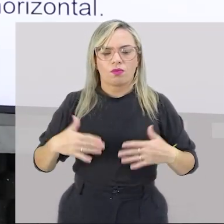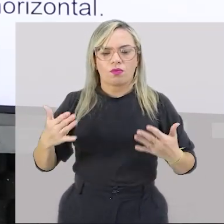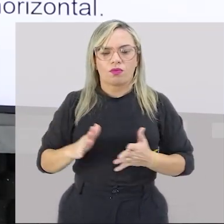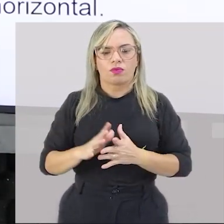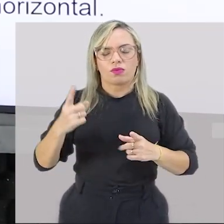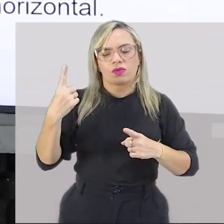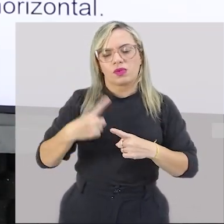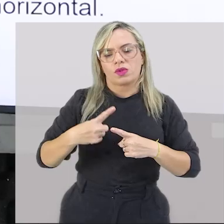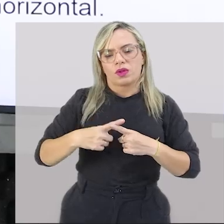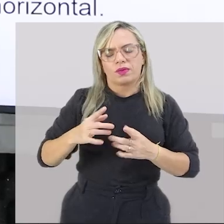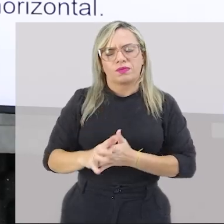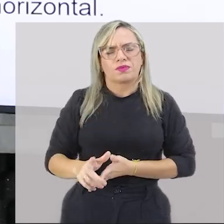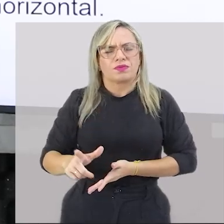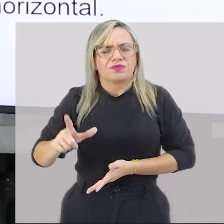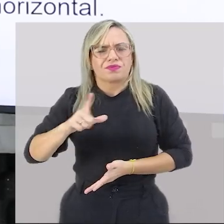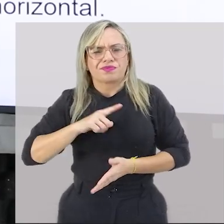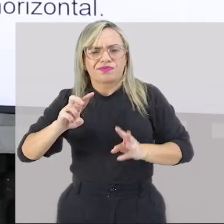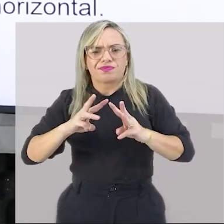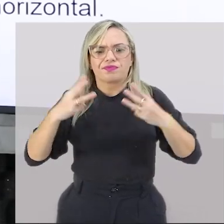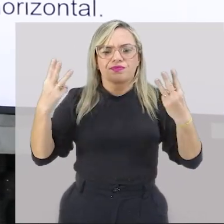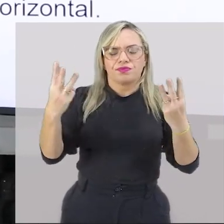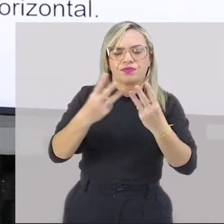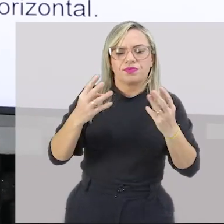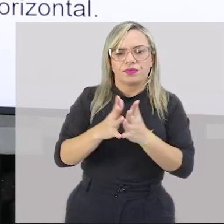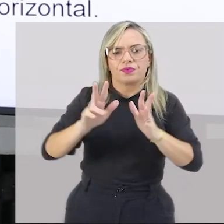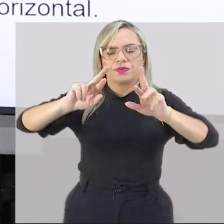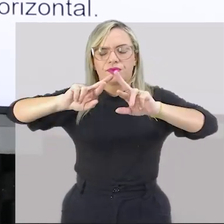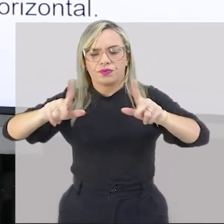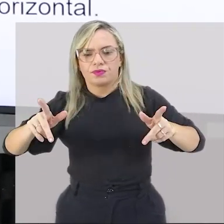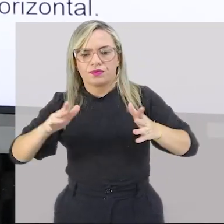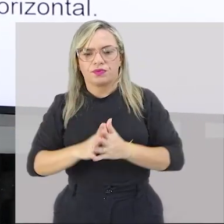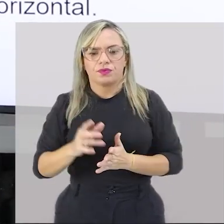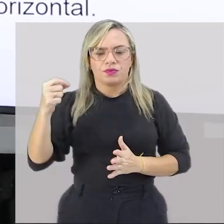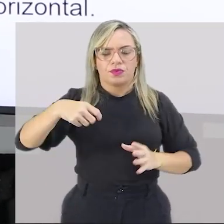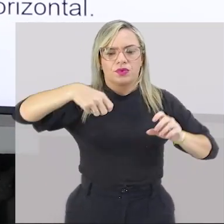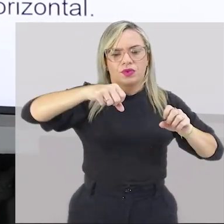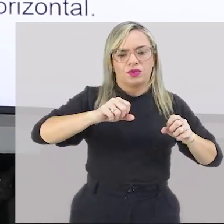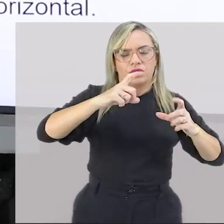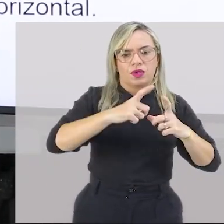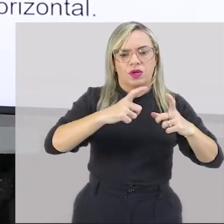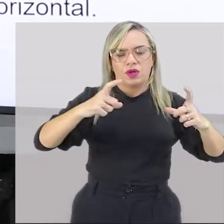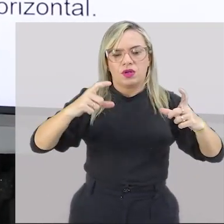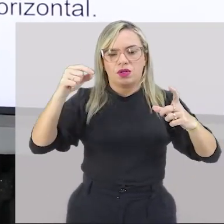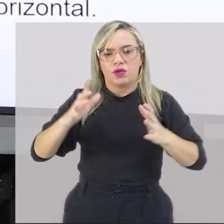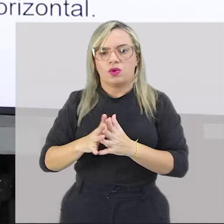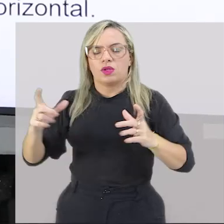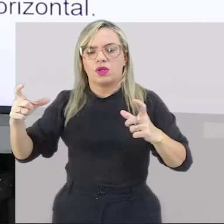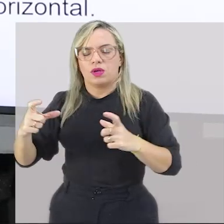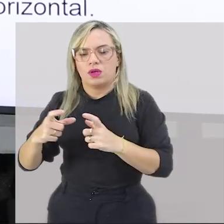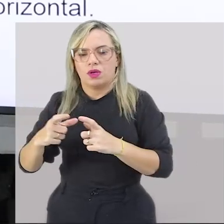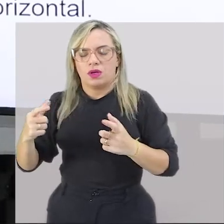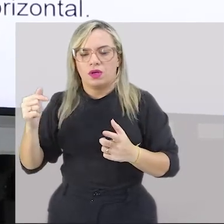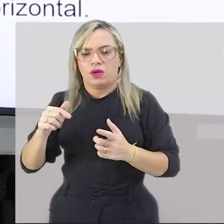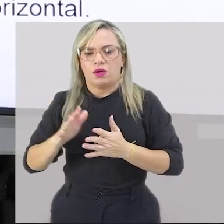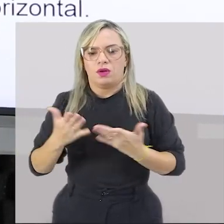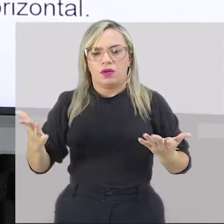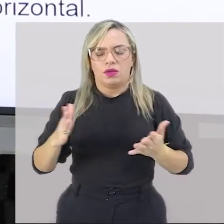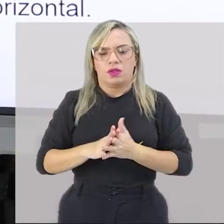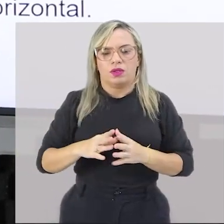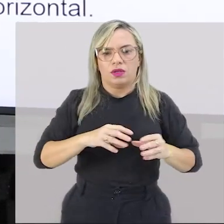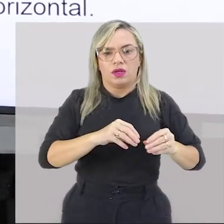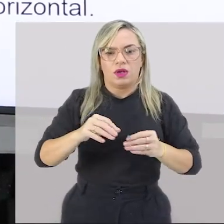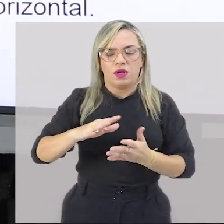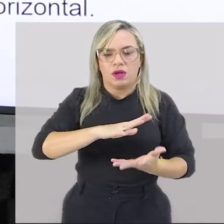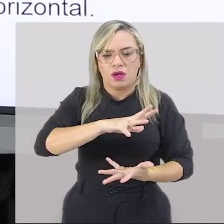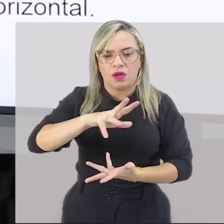Por que se tem massas diferentes? Porque tanto a grandona quanto a pequenininha, na superfície